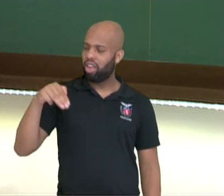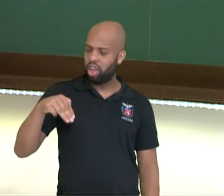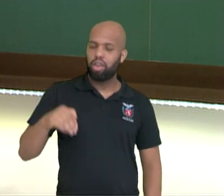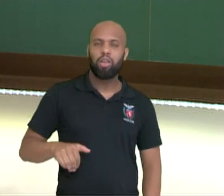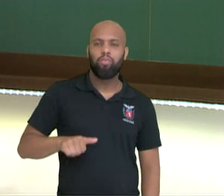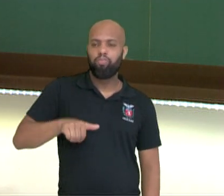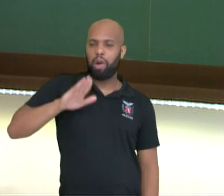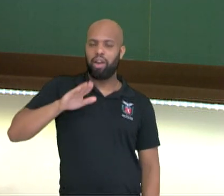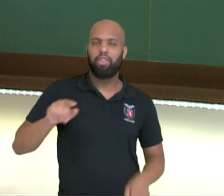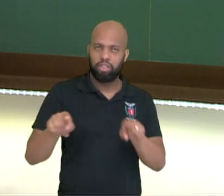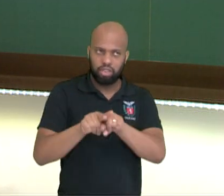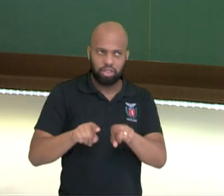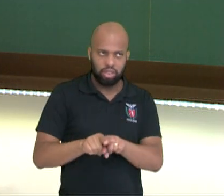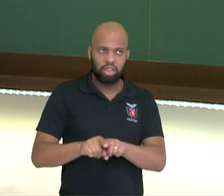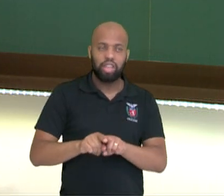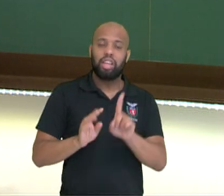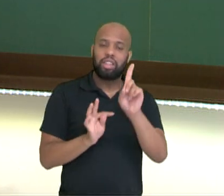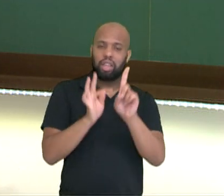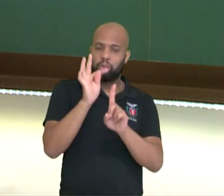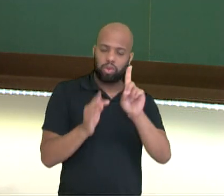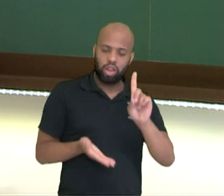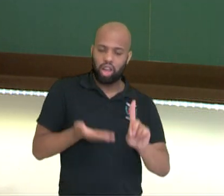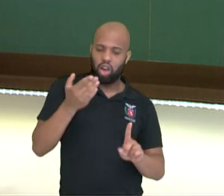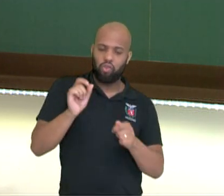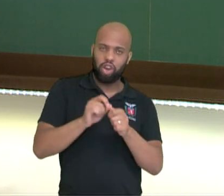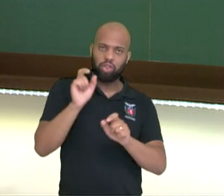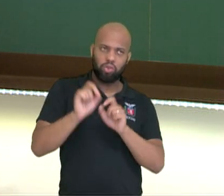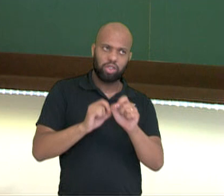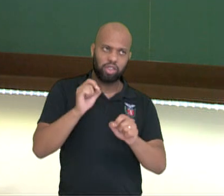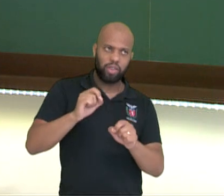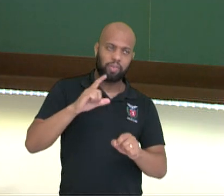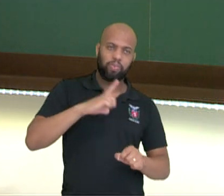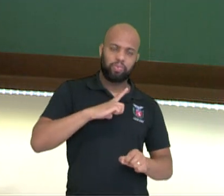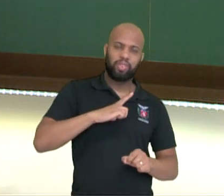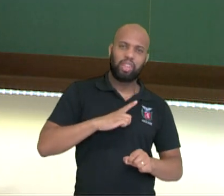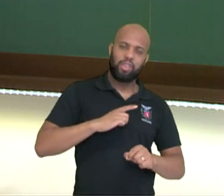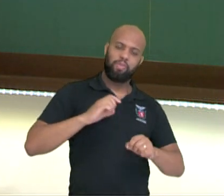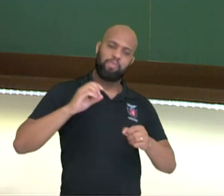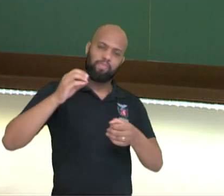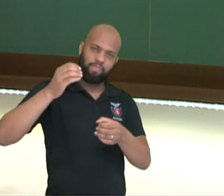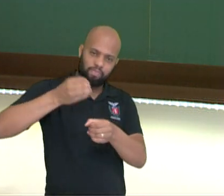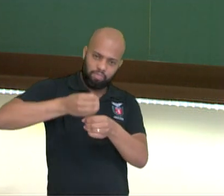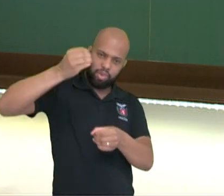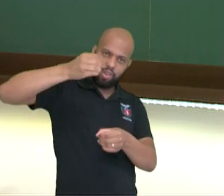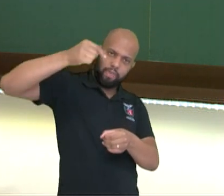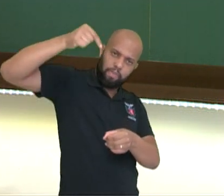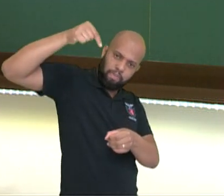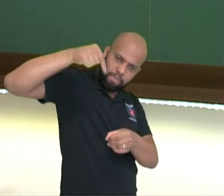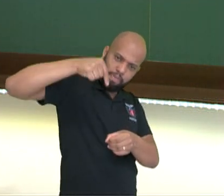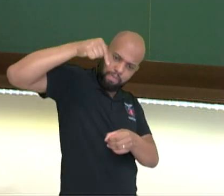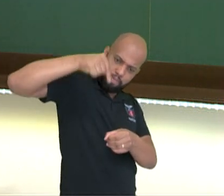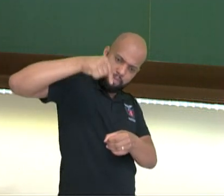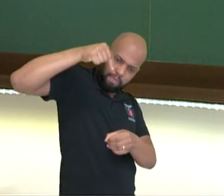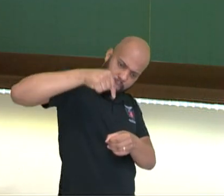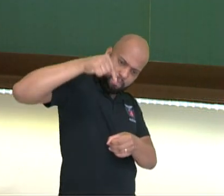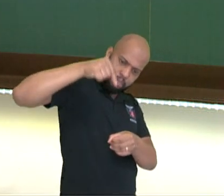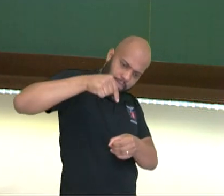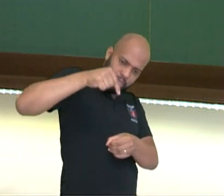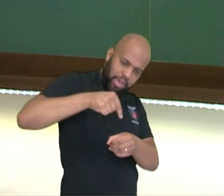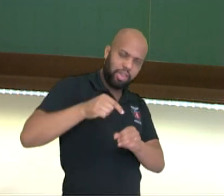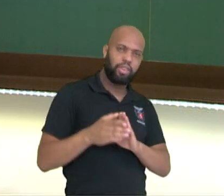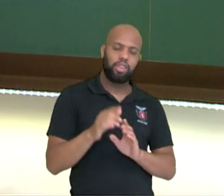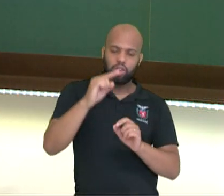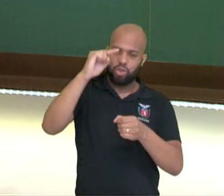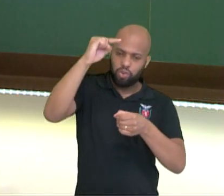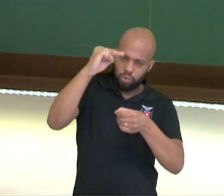alta, né? E a temperatura alta vai empurrar o líquido, a pressão aumenta, vai empurrar o líquido para dentro do bulbo, ok? E